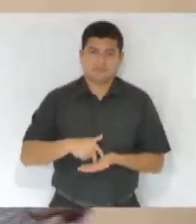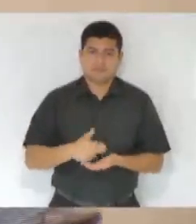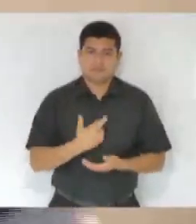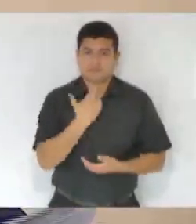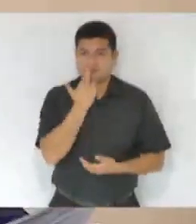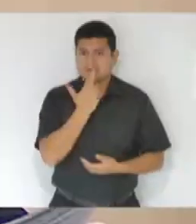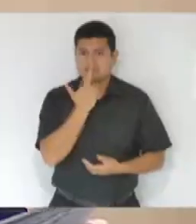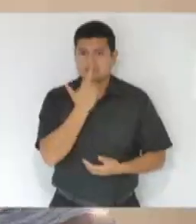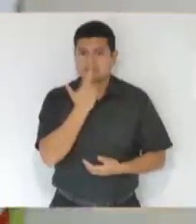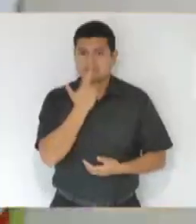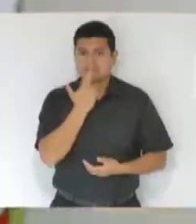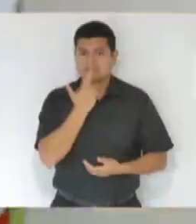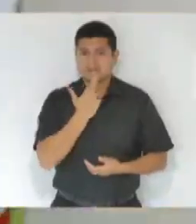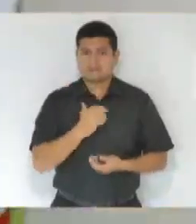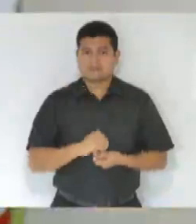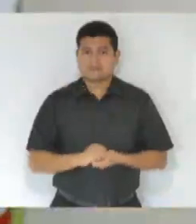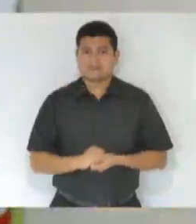Minotto.